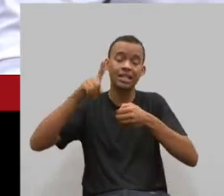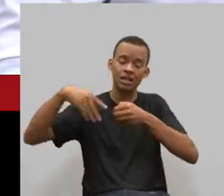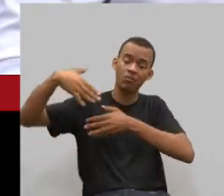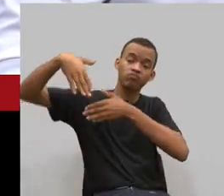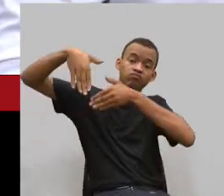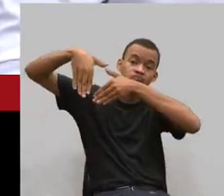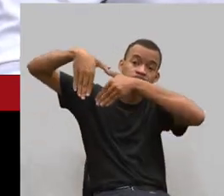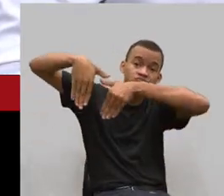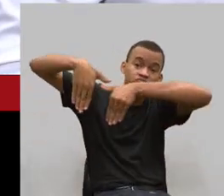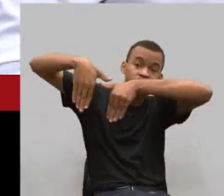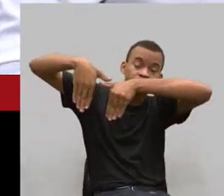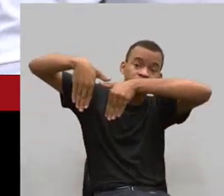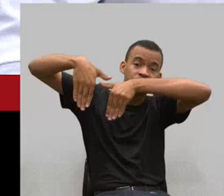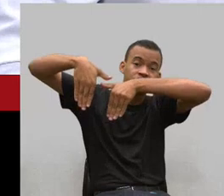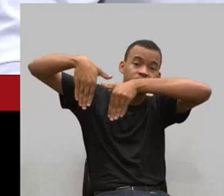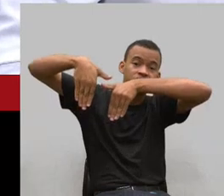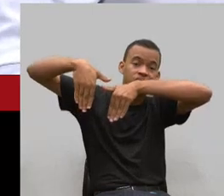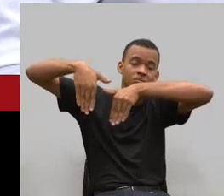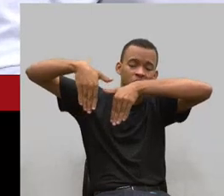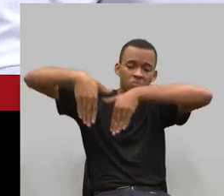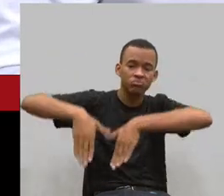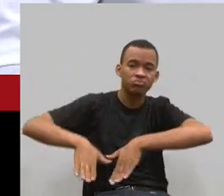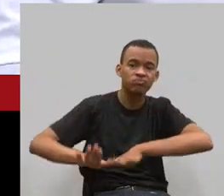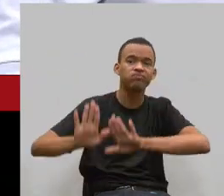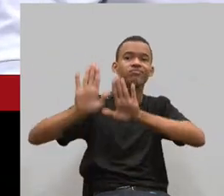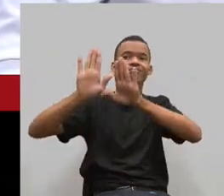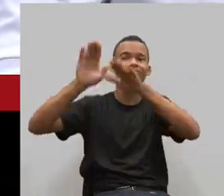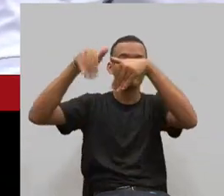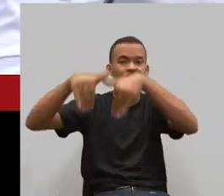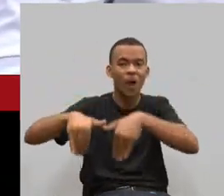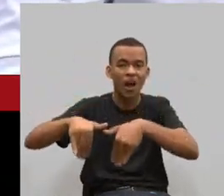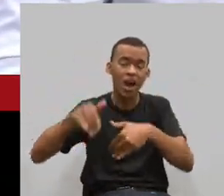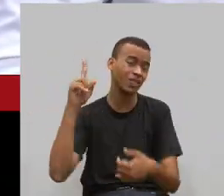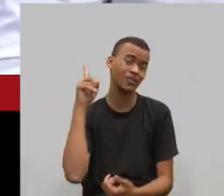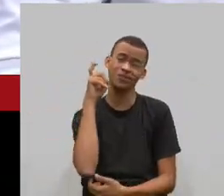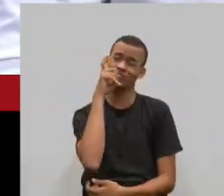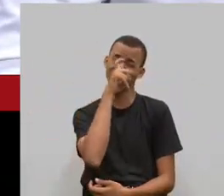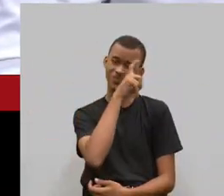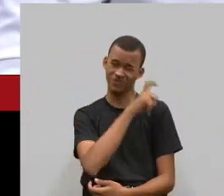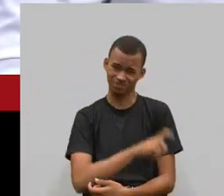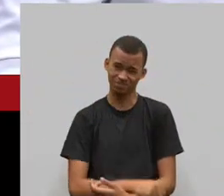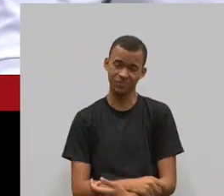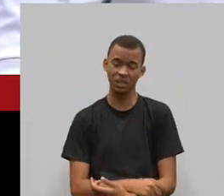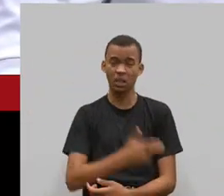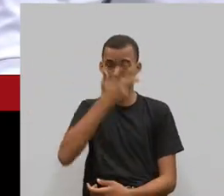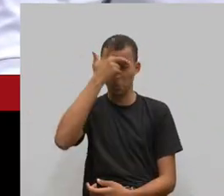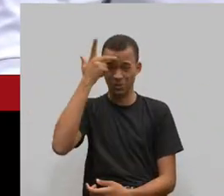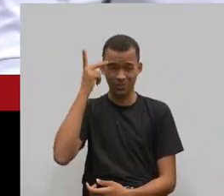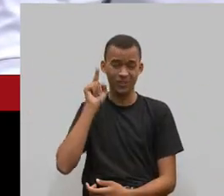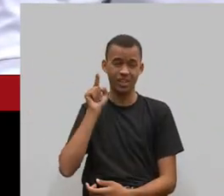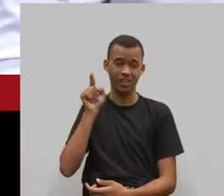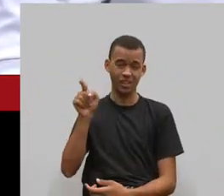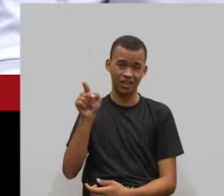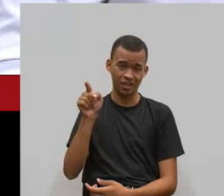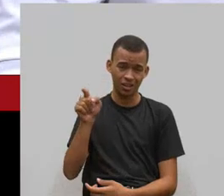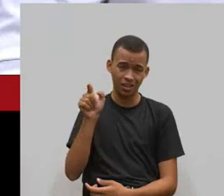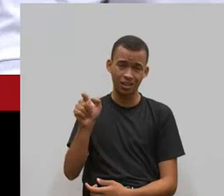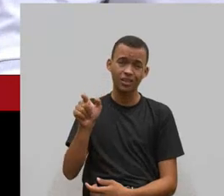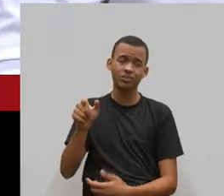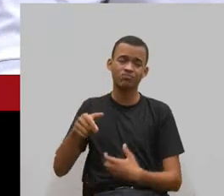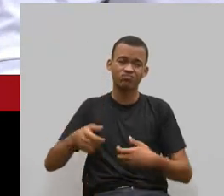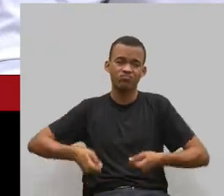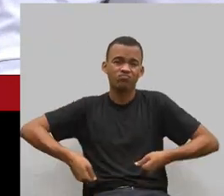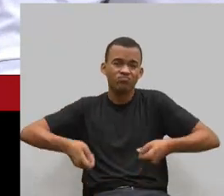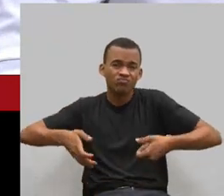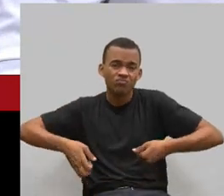rotina de uma pessoa no dia a dia com deficiência para enfrentar esse desafio sair de casa é Um Desafio então por isso a